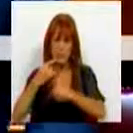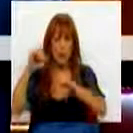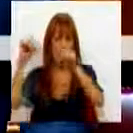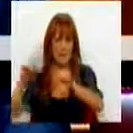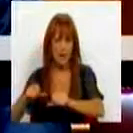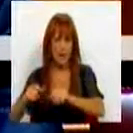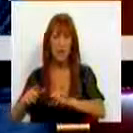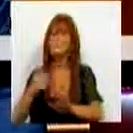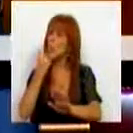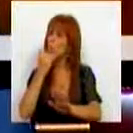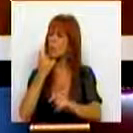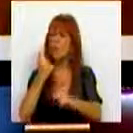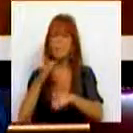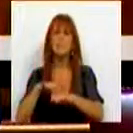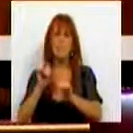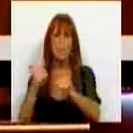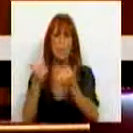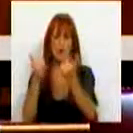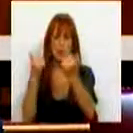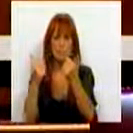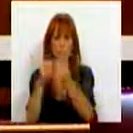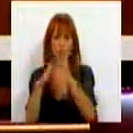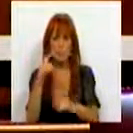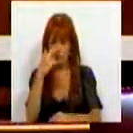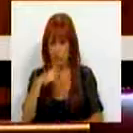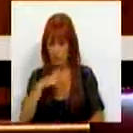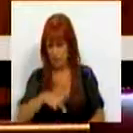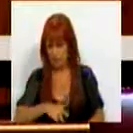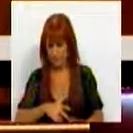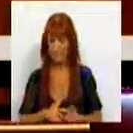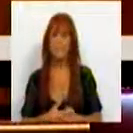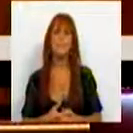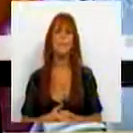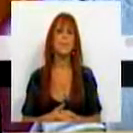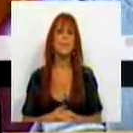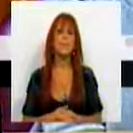mal. Fico satisfeito e isso é uma boa notícia para todos os portugueses.